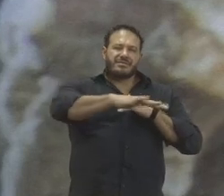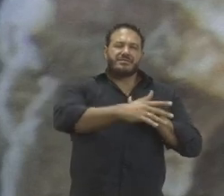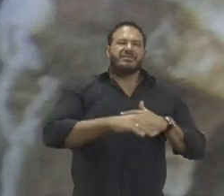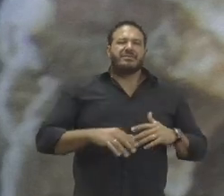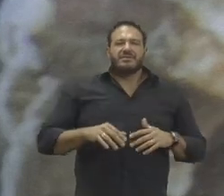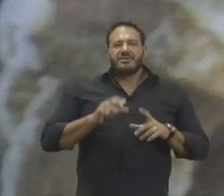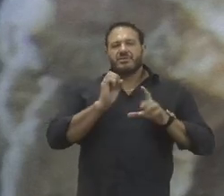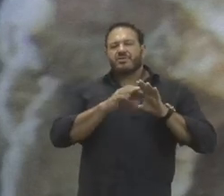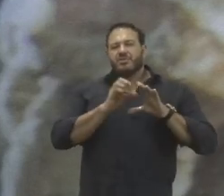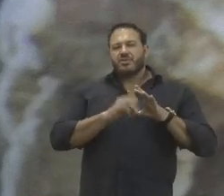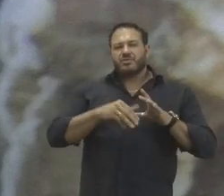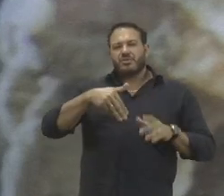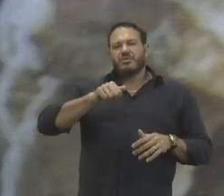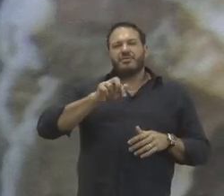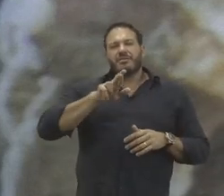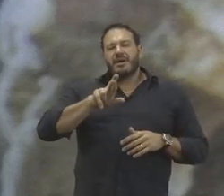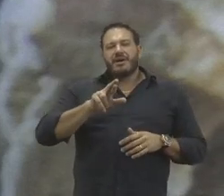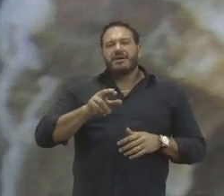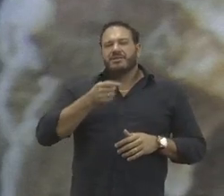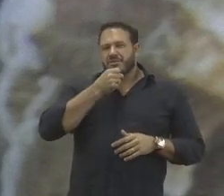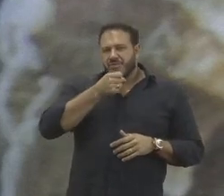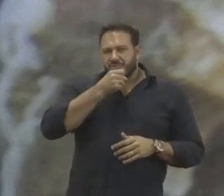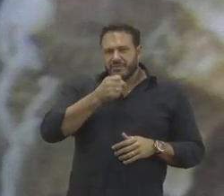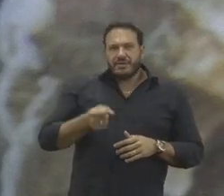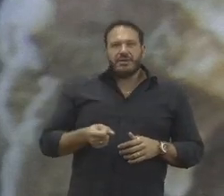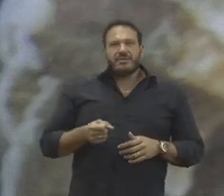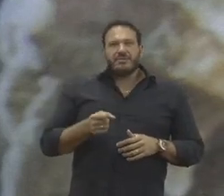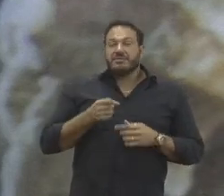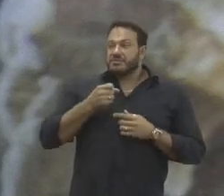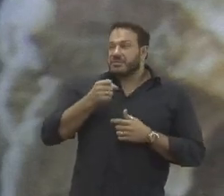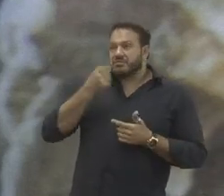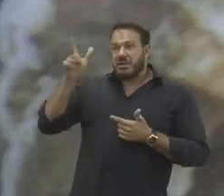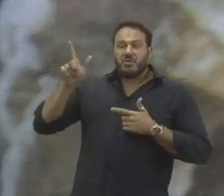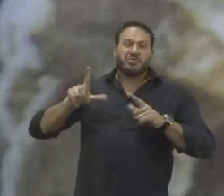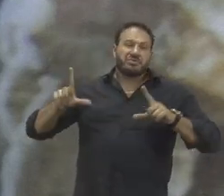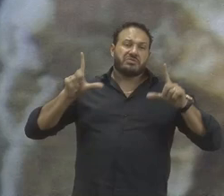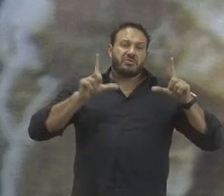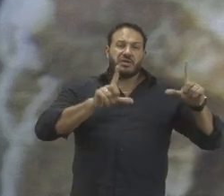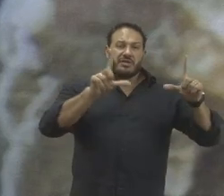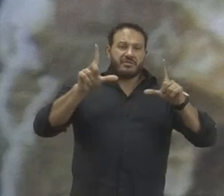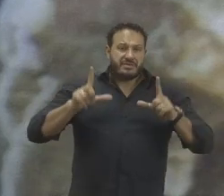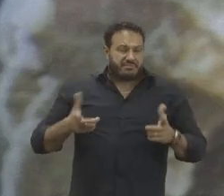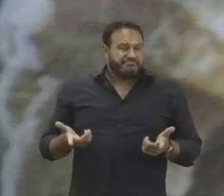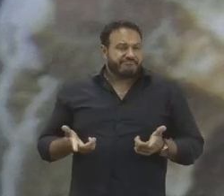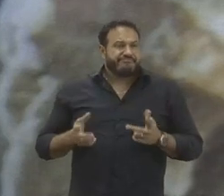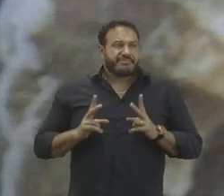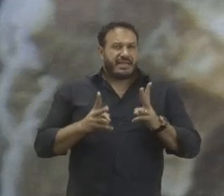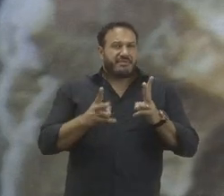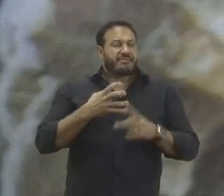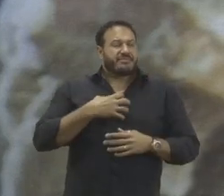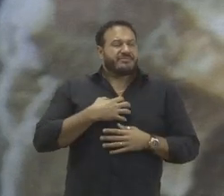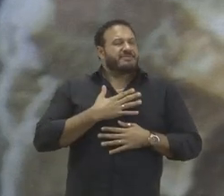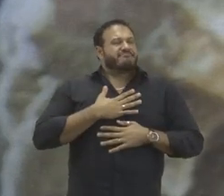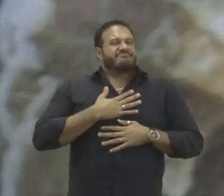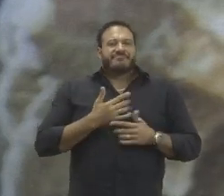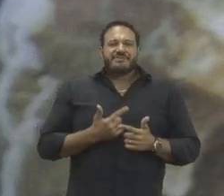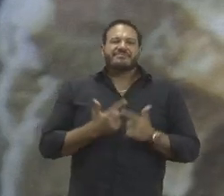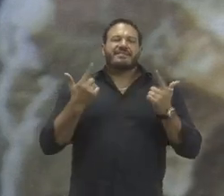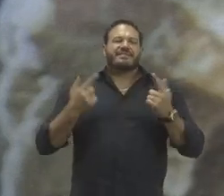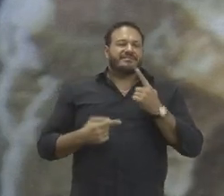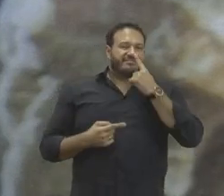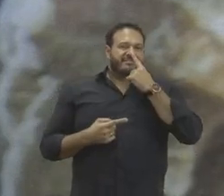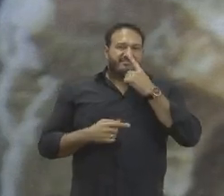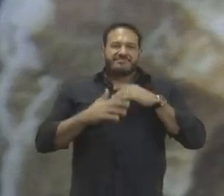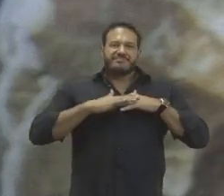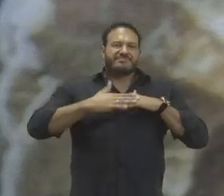Globo Mar seja no Globo Repórter ou fazendo reportagens para outros programas eh sempre tive esse privilégio de poder estar próximo